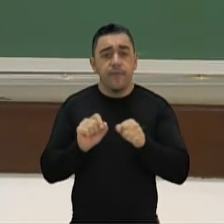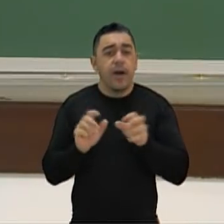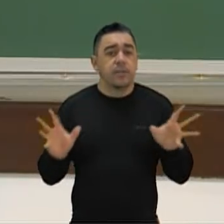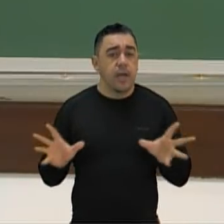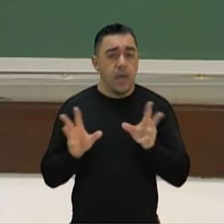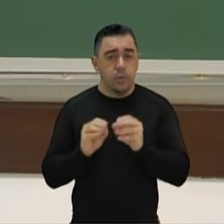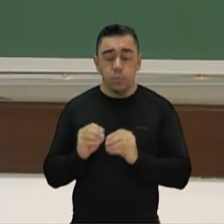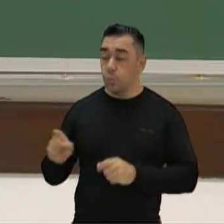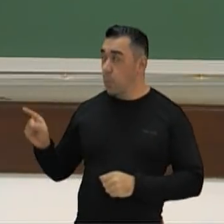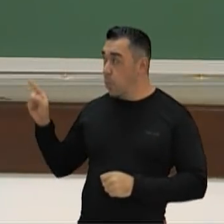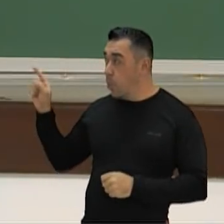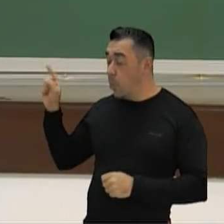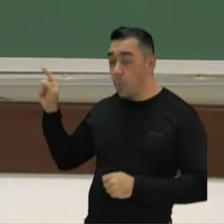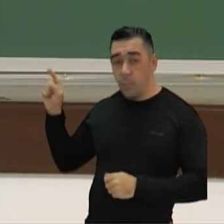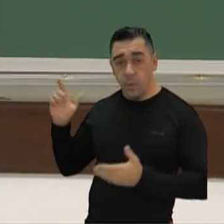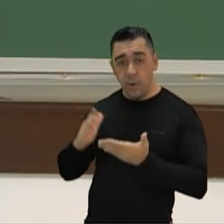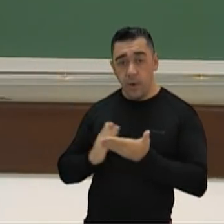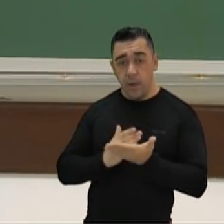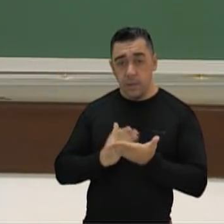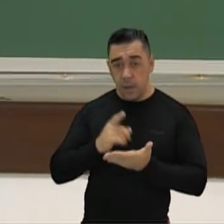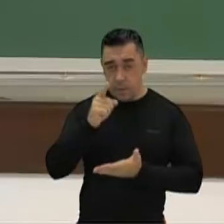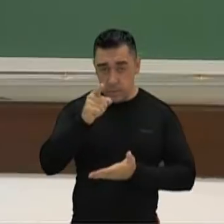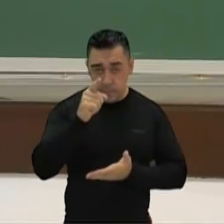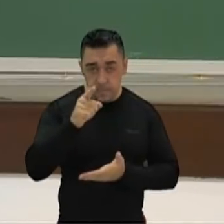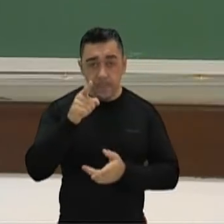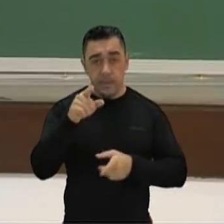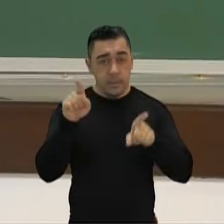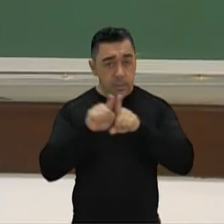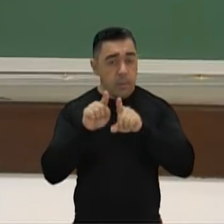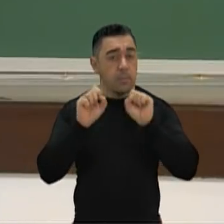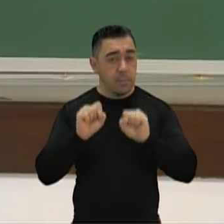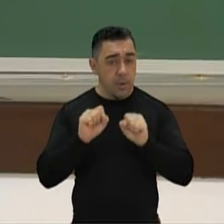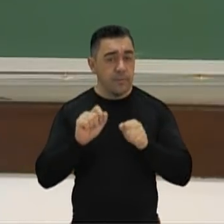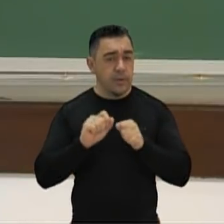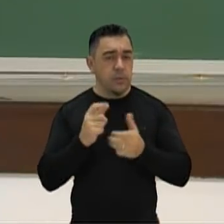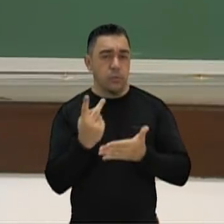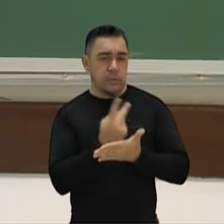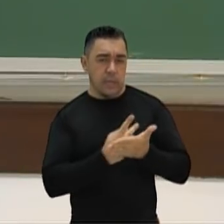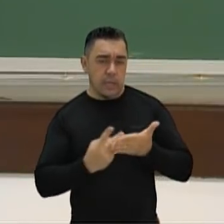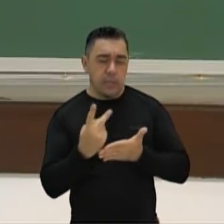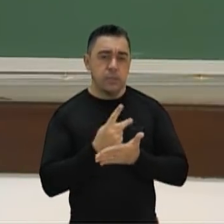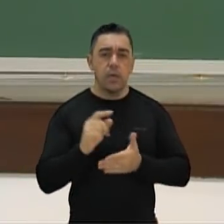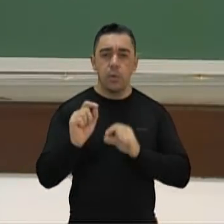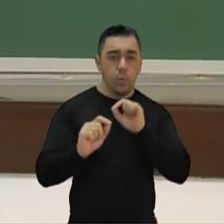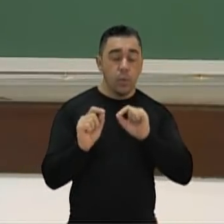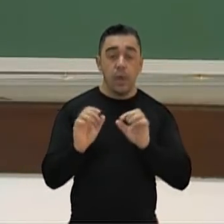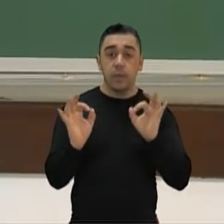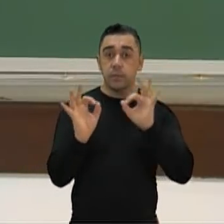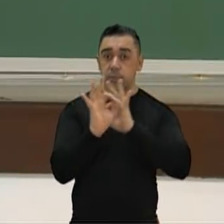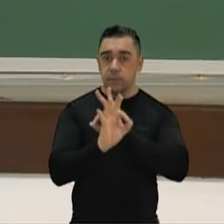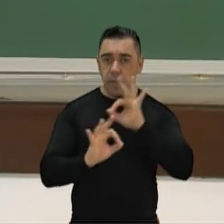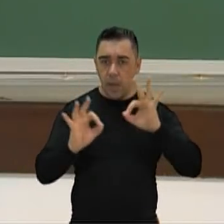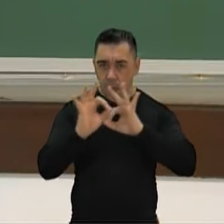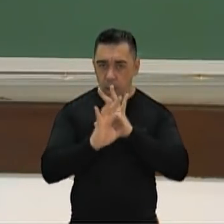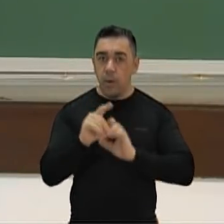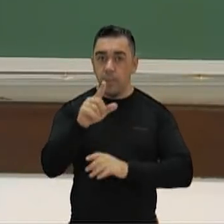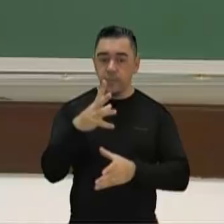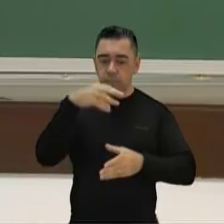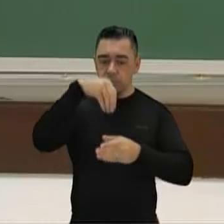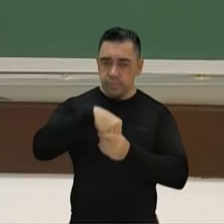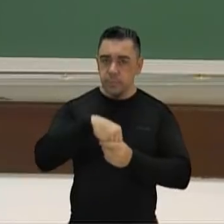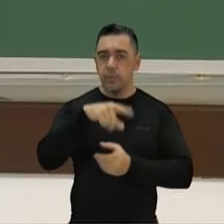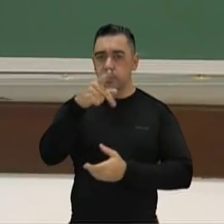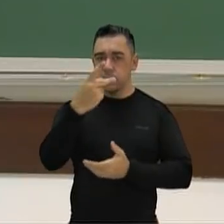porque é muito importante. Você também pode fazer um belo desenho das células para ter no seu caderno